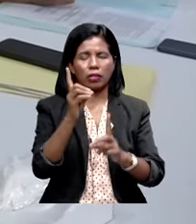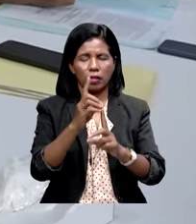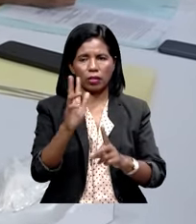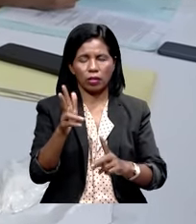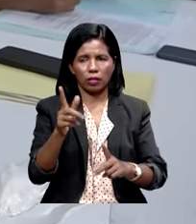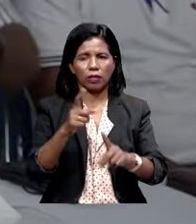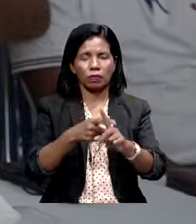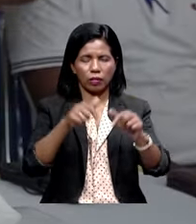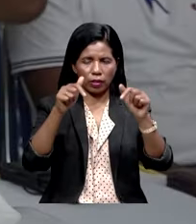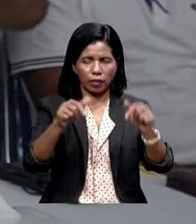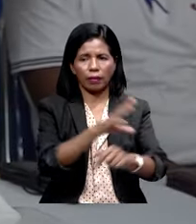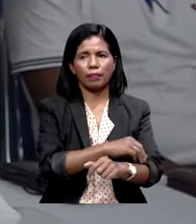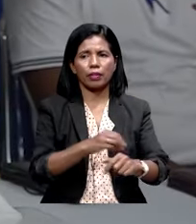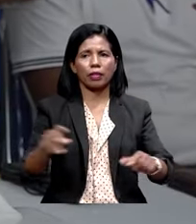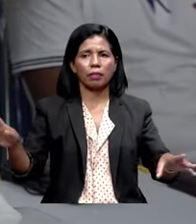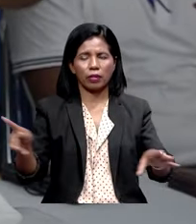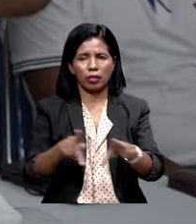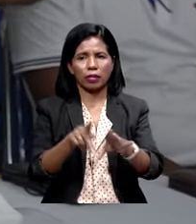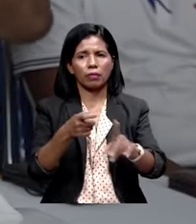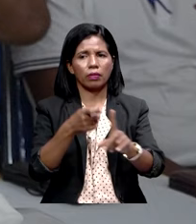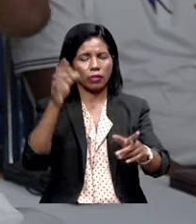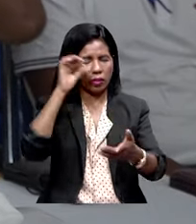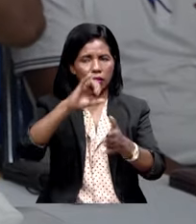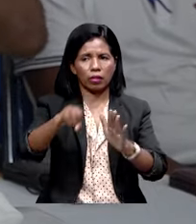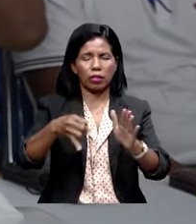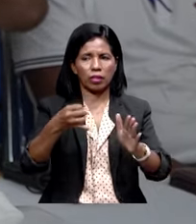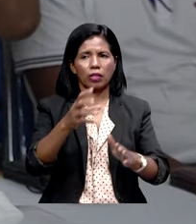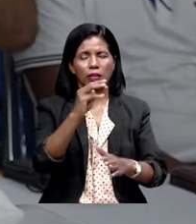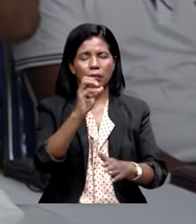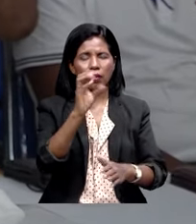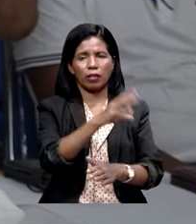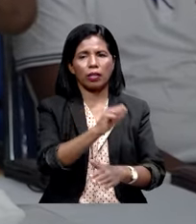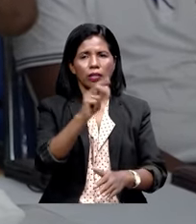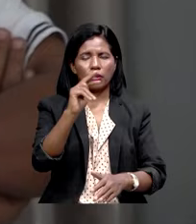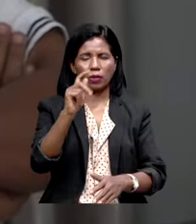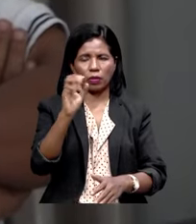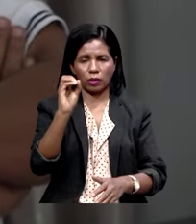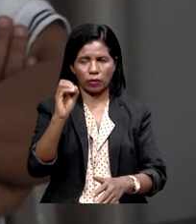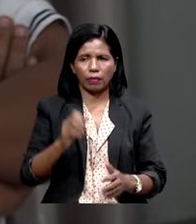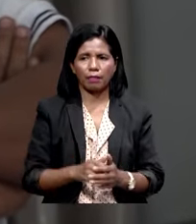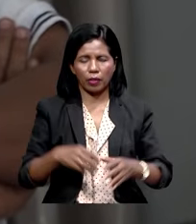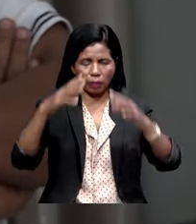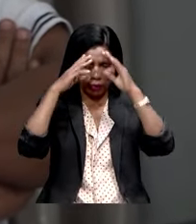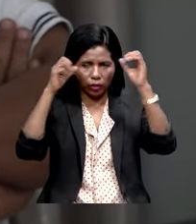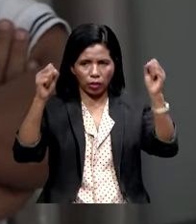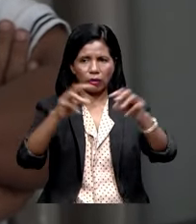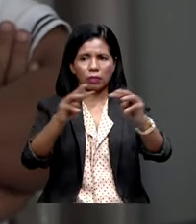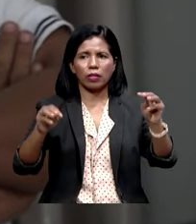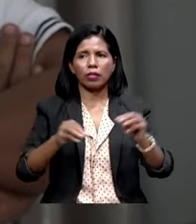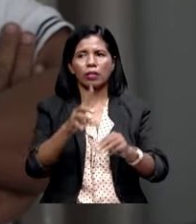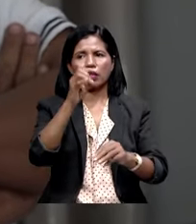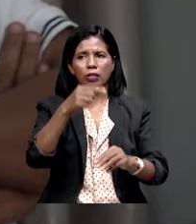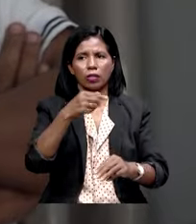Tolonulo Fulané, de BC participa o Rússio Secretário-Geral Nações Unidas, António Guterres. Presidente da Autoridade Munisípiu Díli,